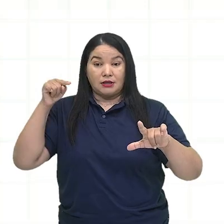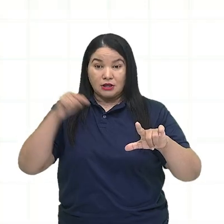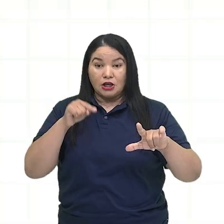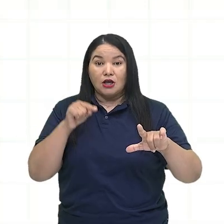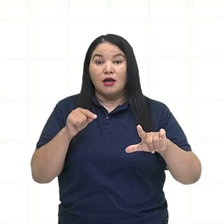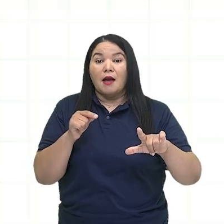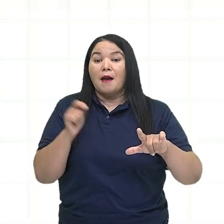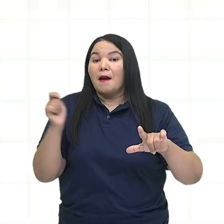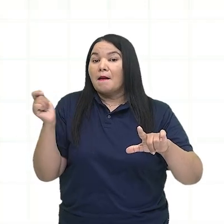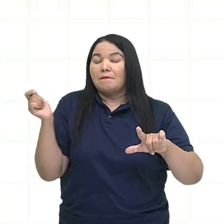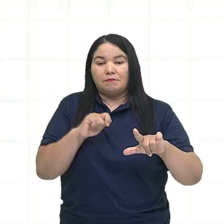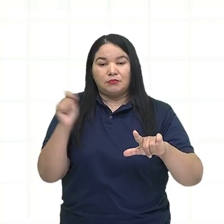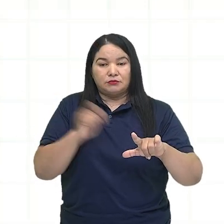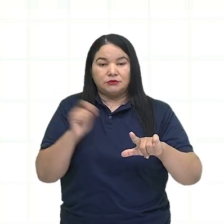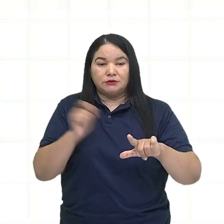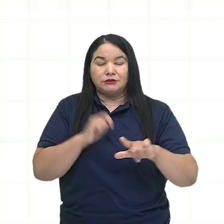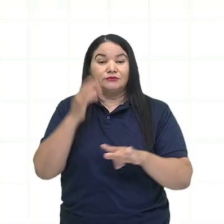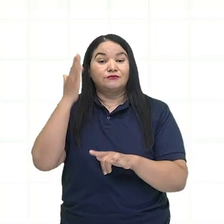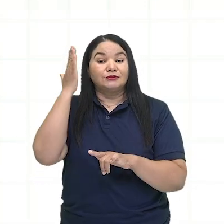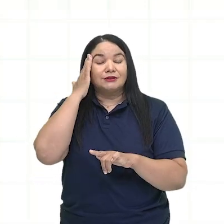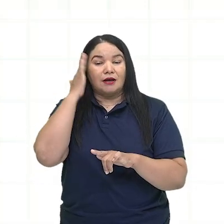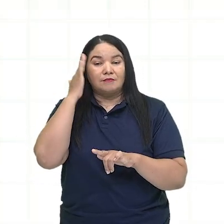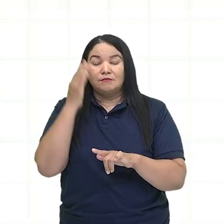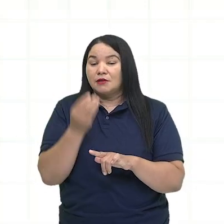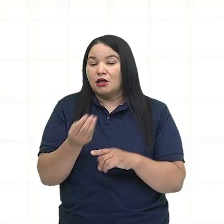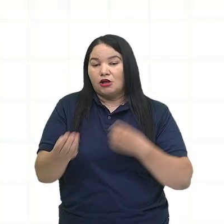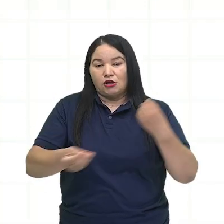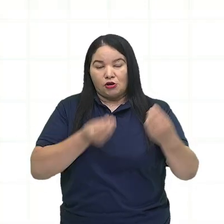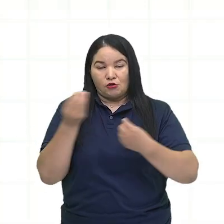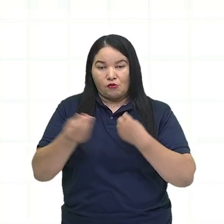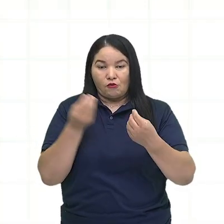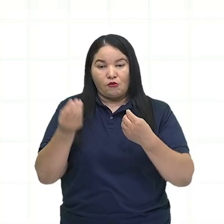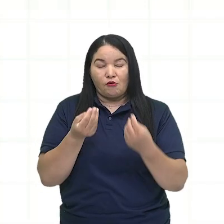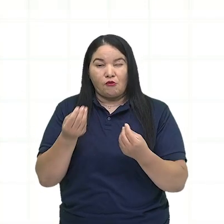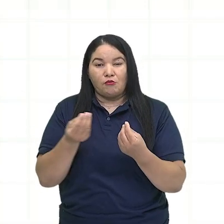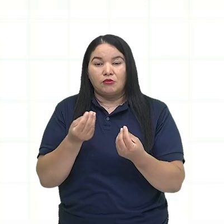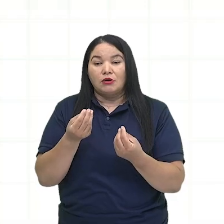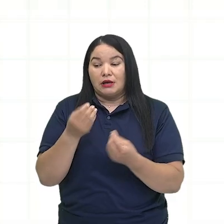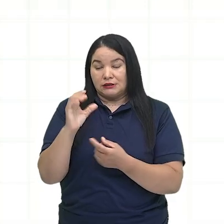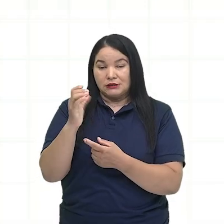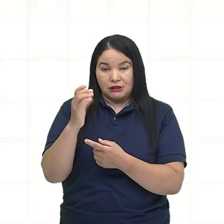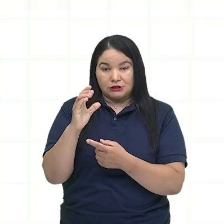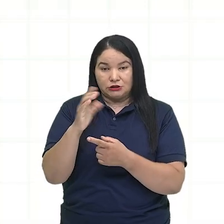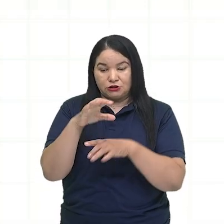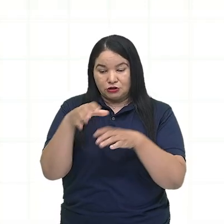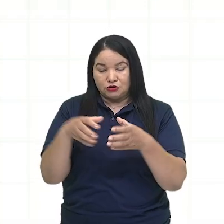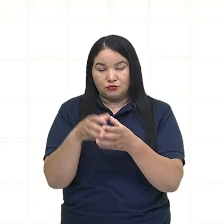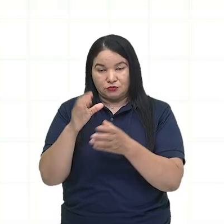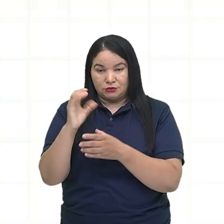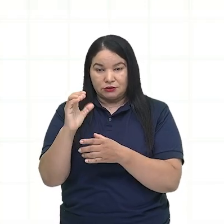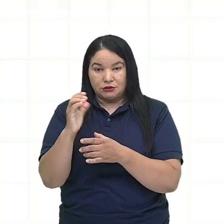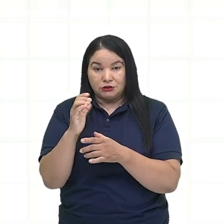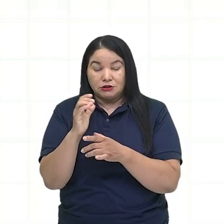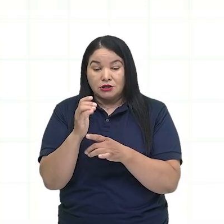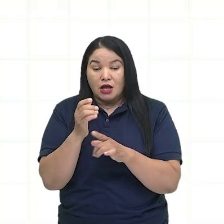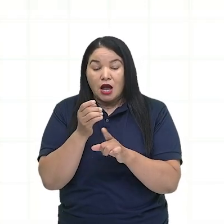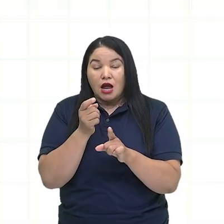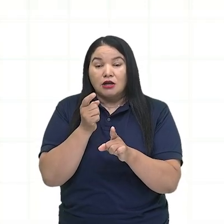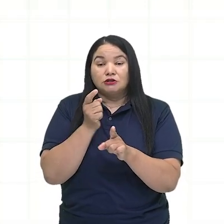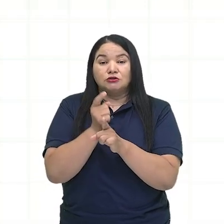né? Permitindo esses registros, eles permitem os cientistas determinarem a magnitude,